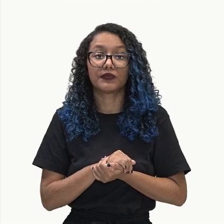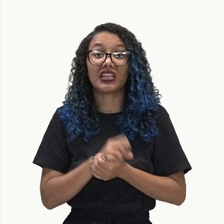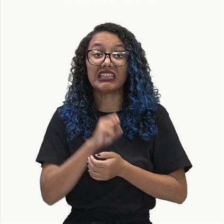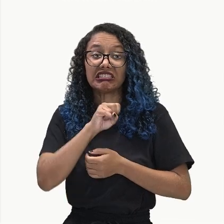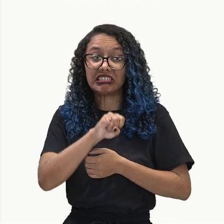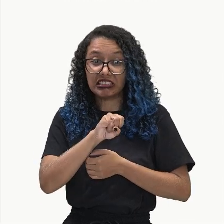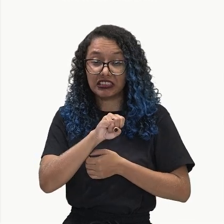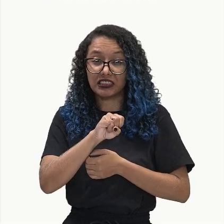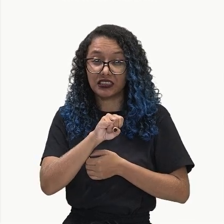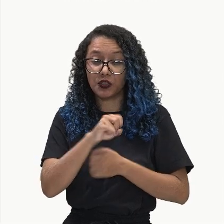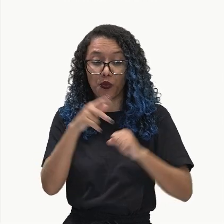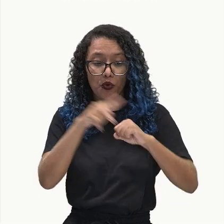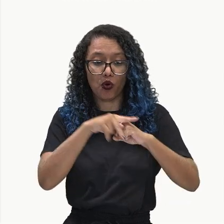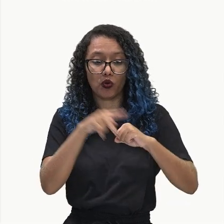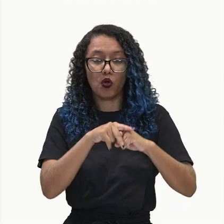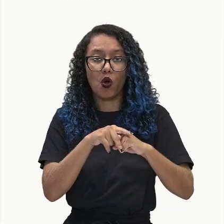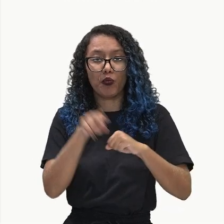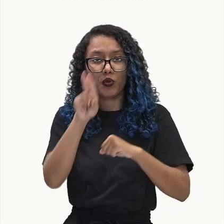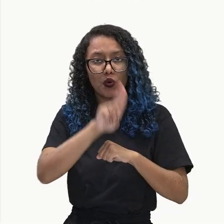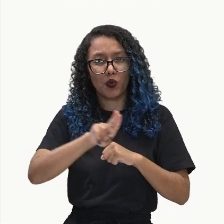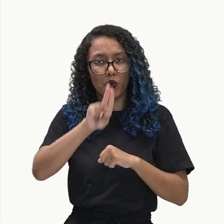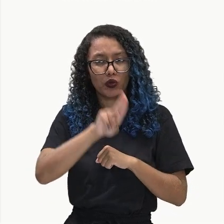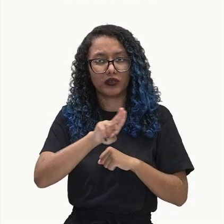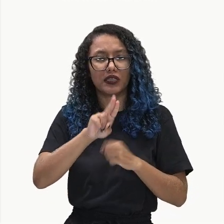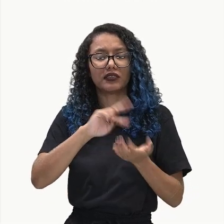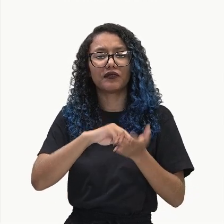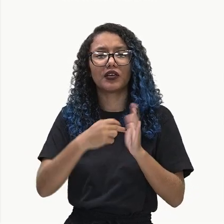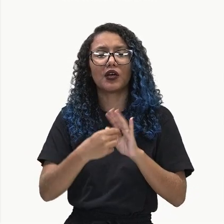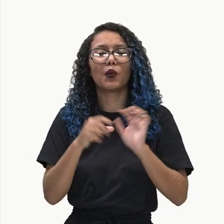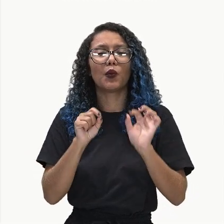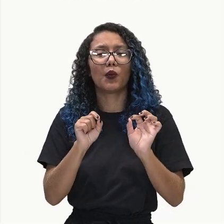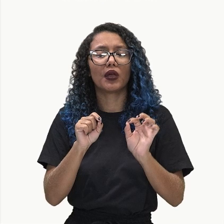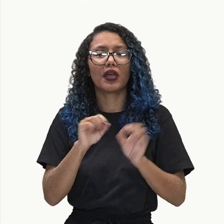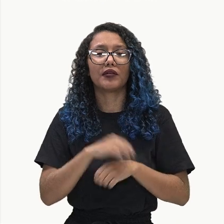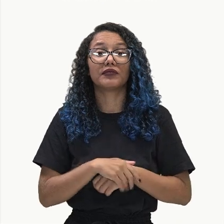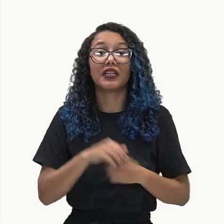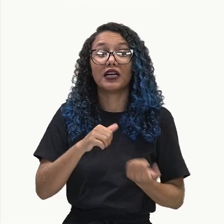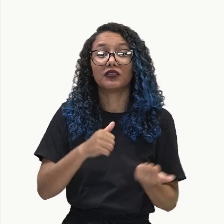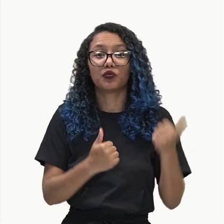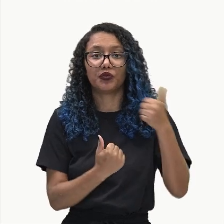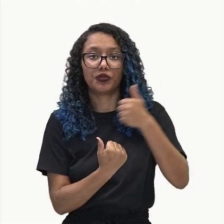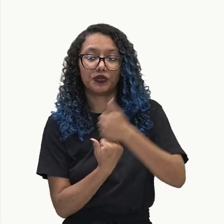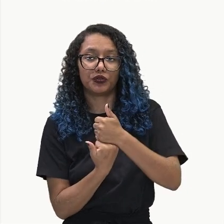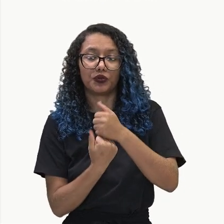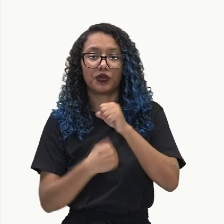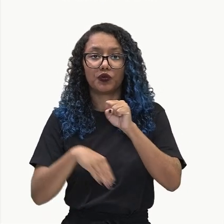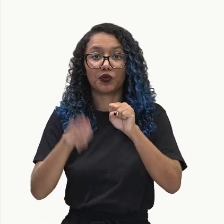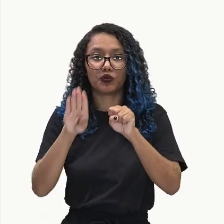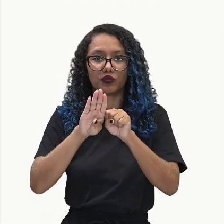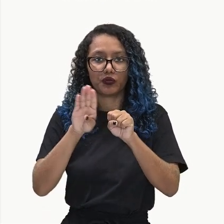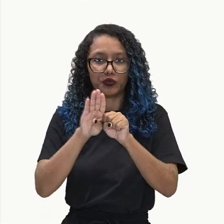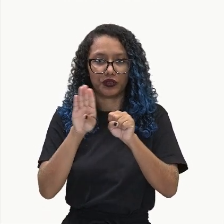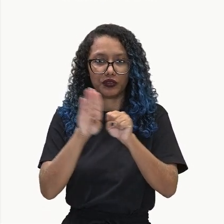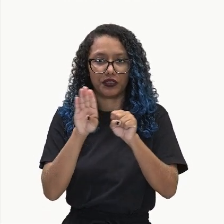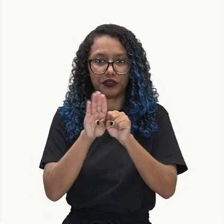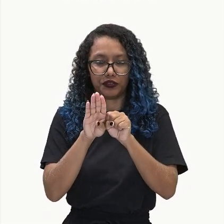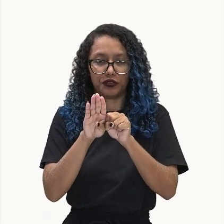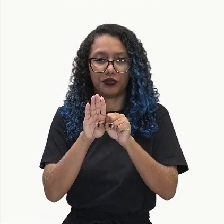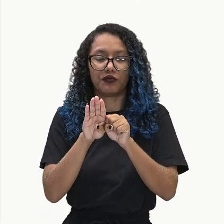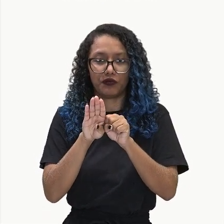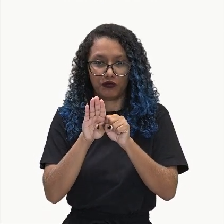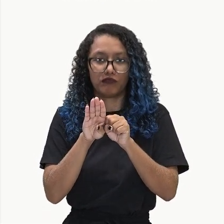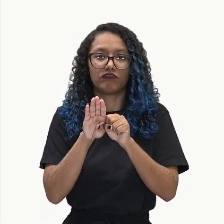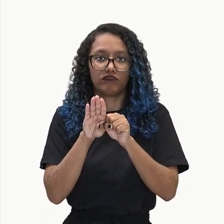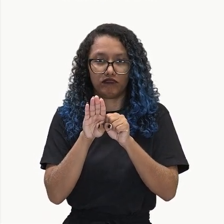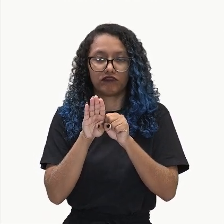utilizamos determinado pronome, eles estão substituindo o substantivo, né? Aquele que nós